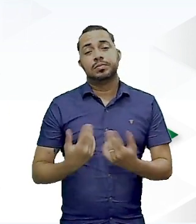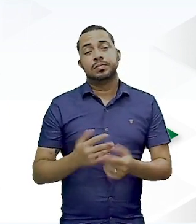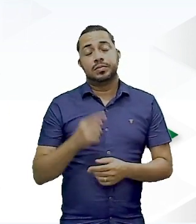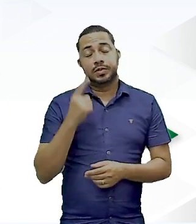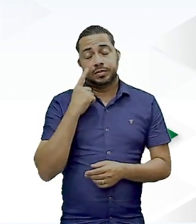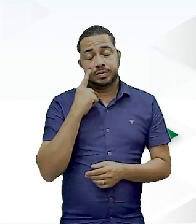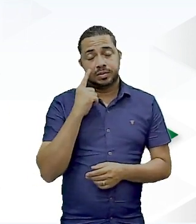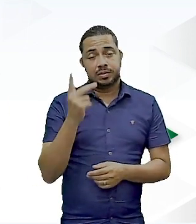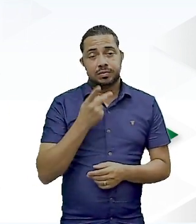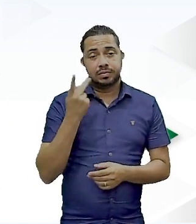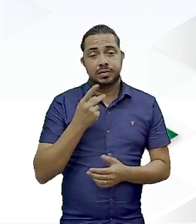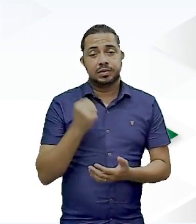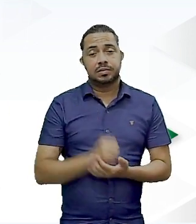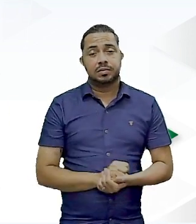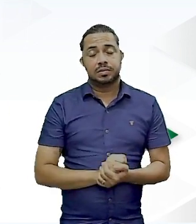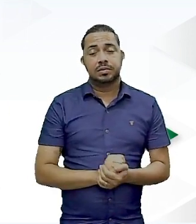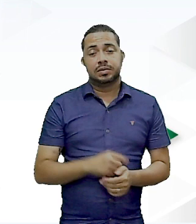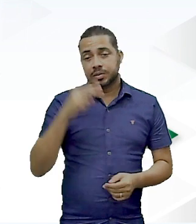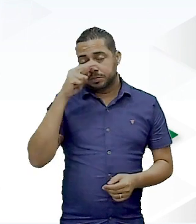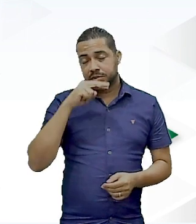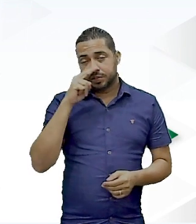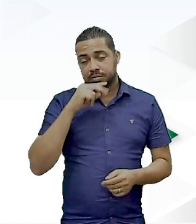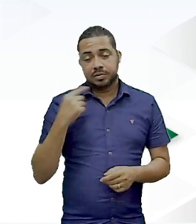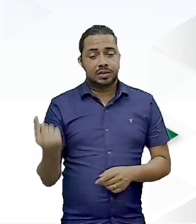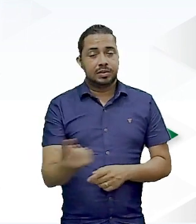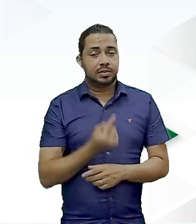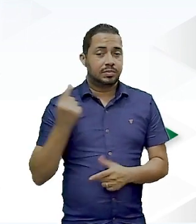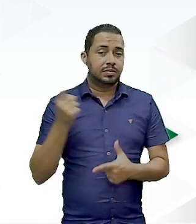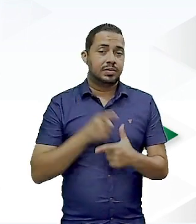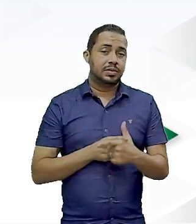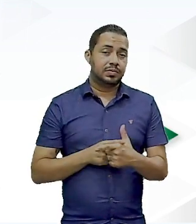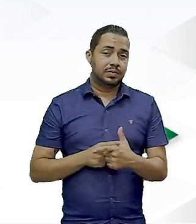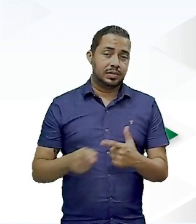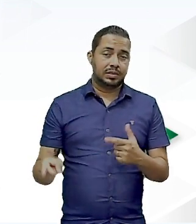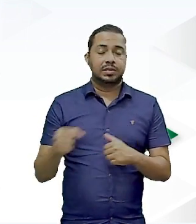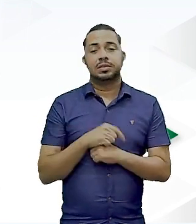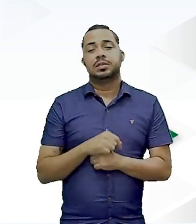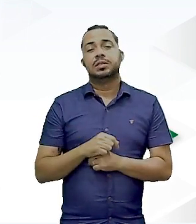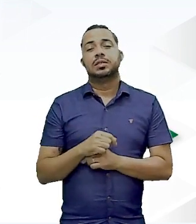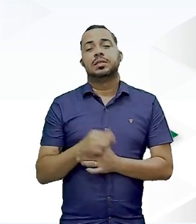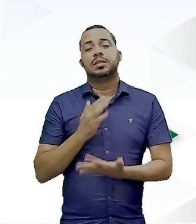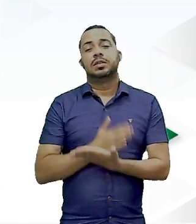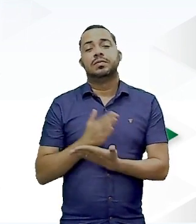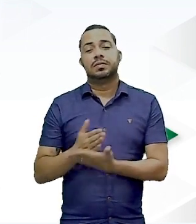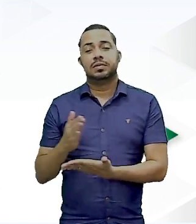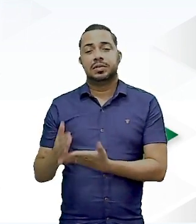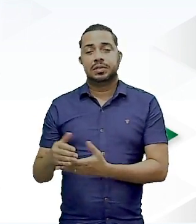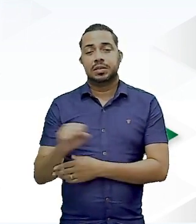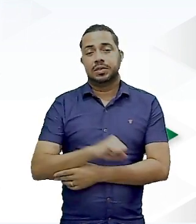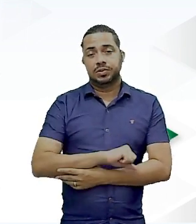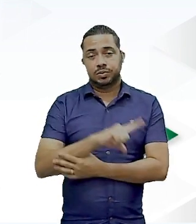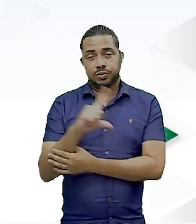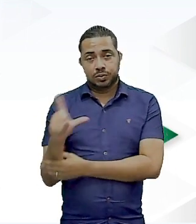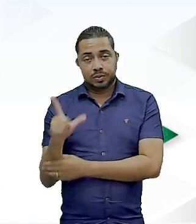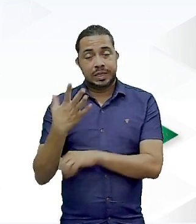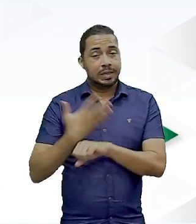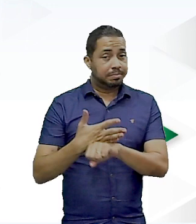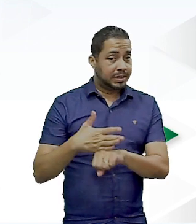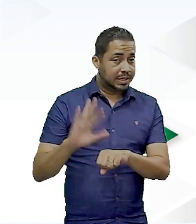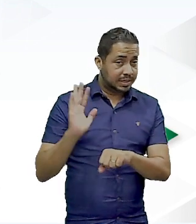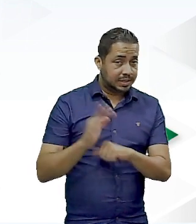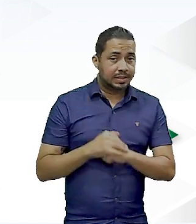está dizendo, ó. O mesmo círculo dividido entre as fatias azuis e